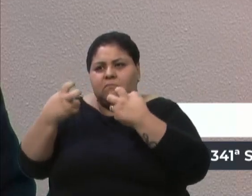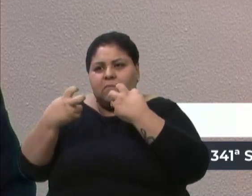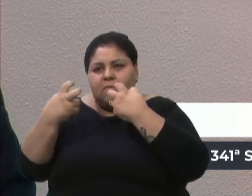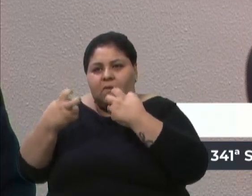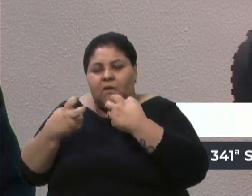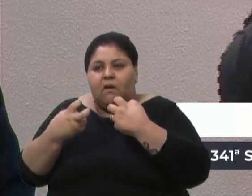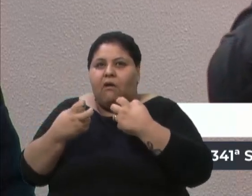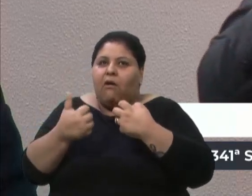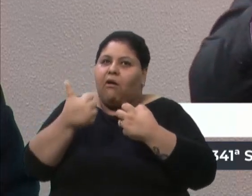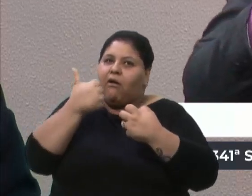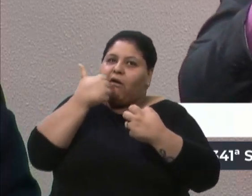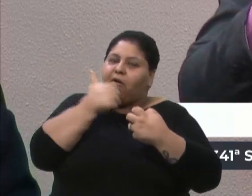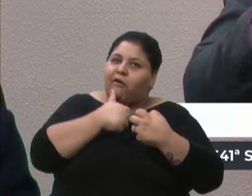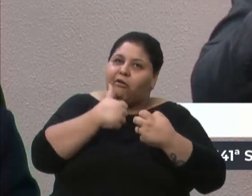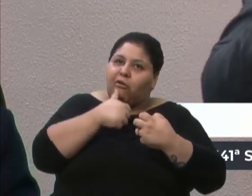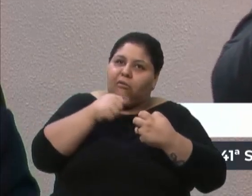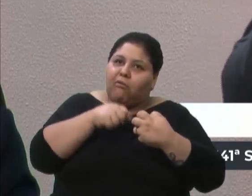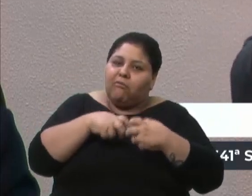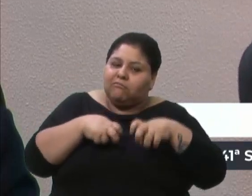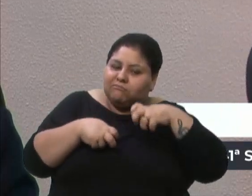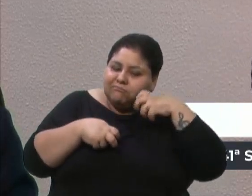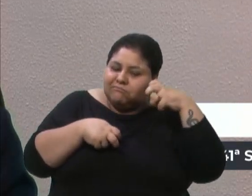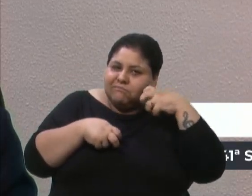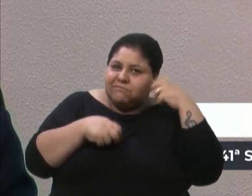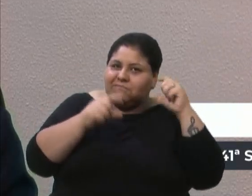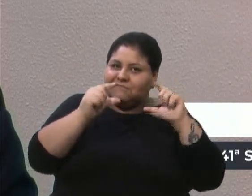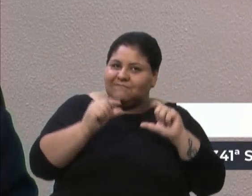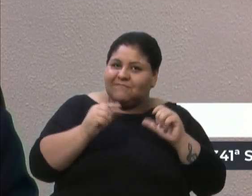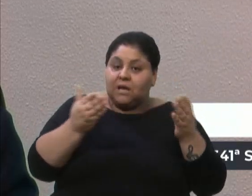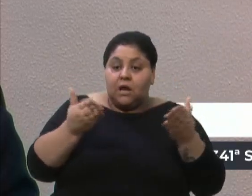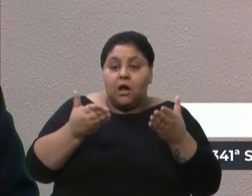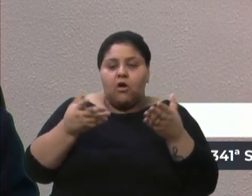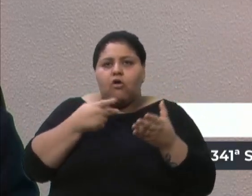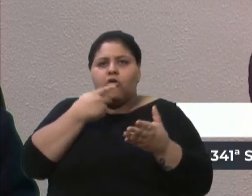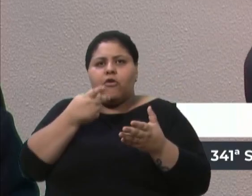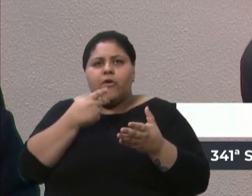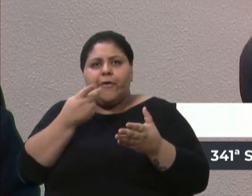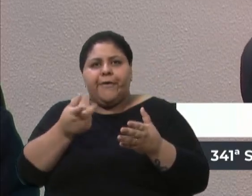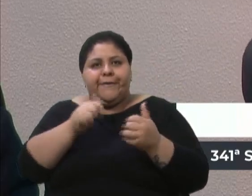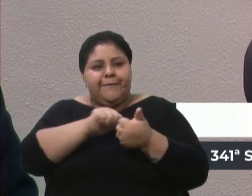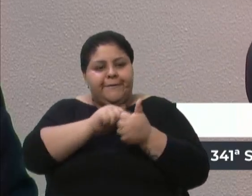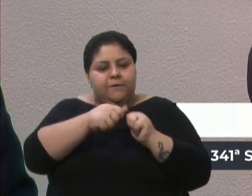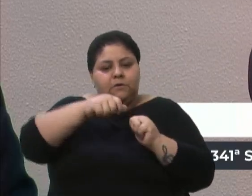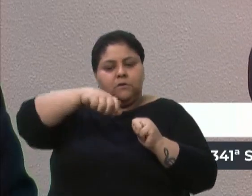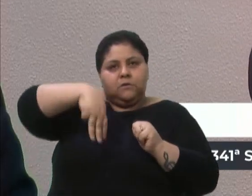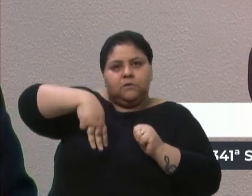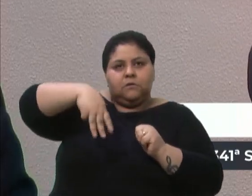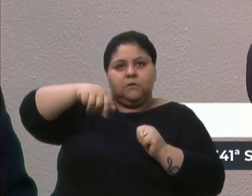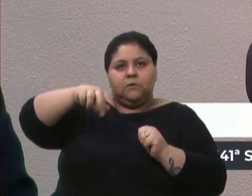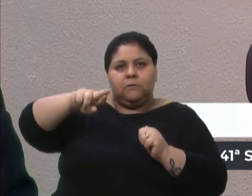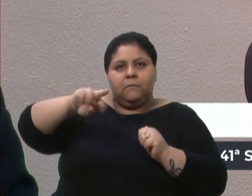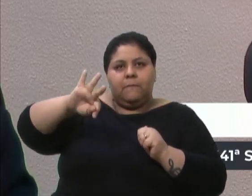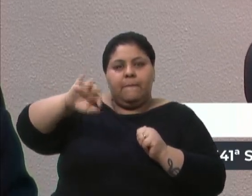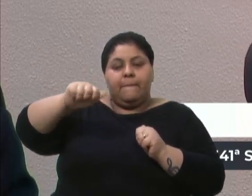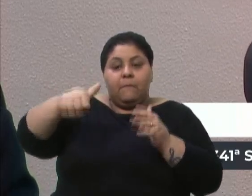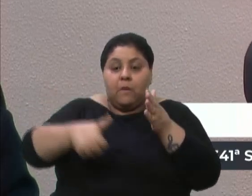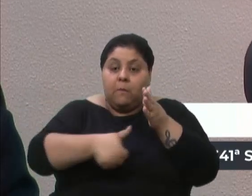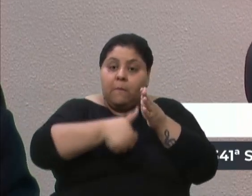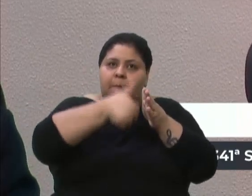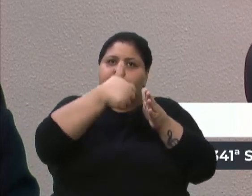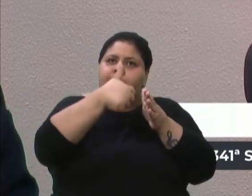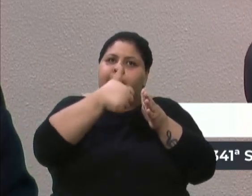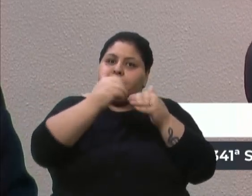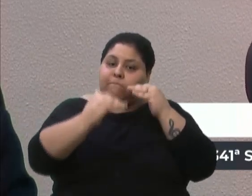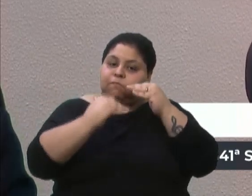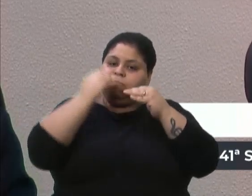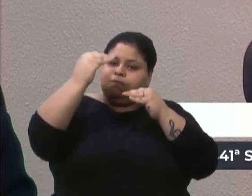trás. Citada aqui a Marta, a grande estrela do futebol brasileiro, ela joga um futebol